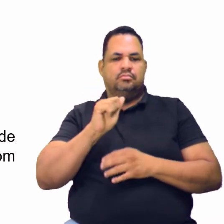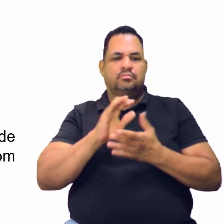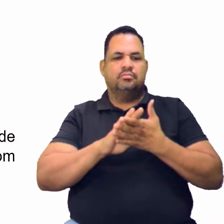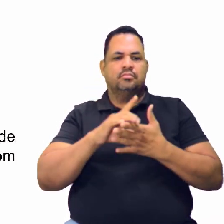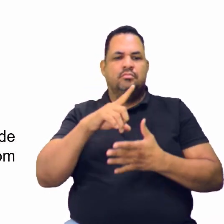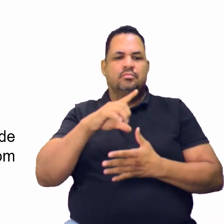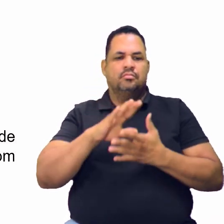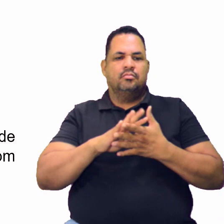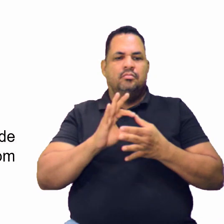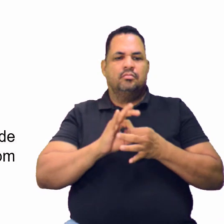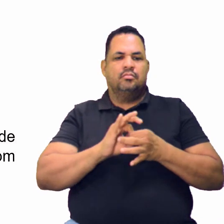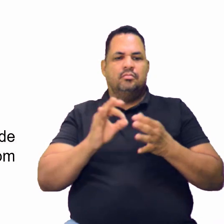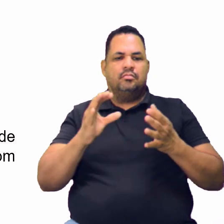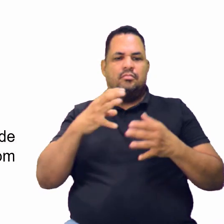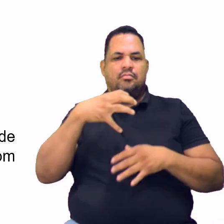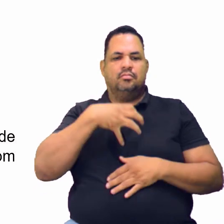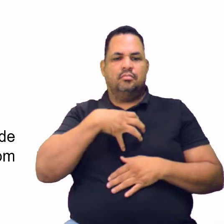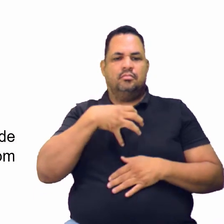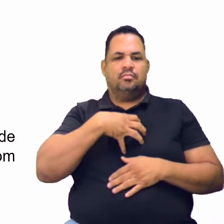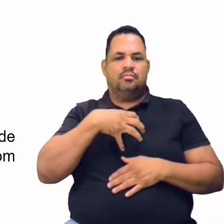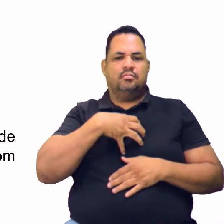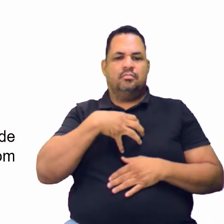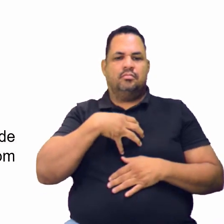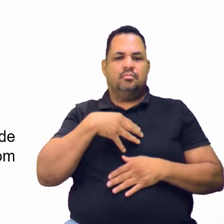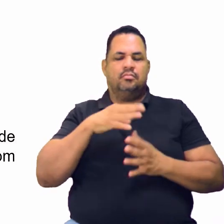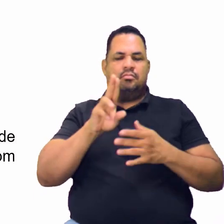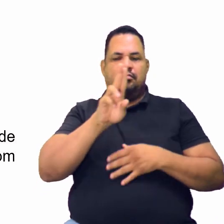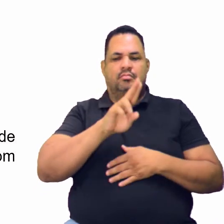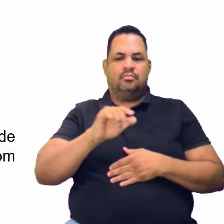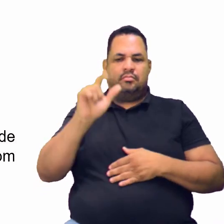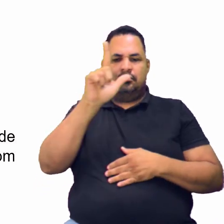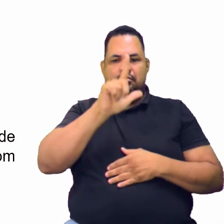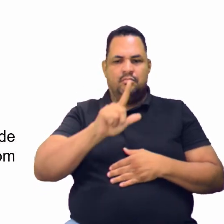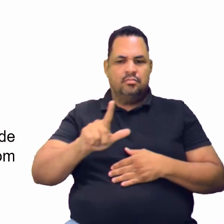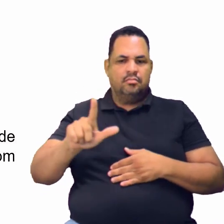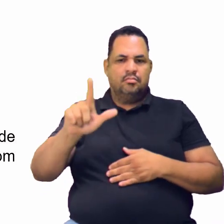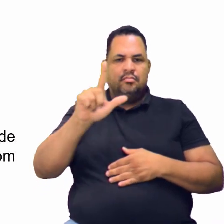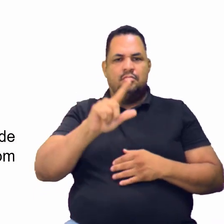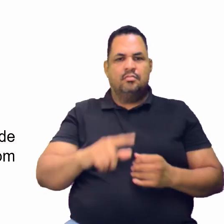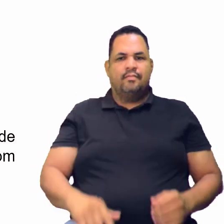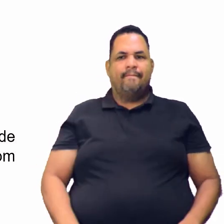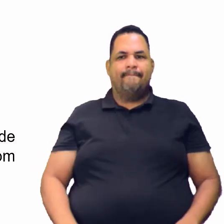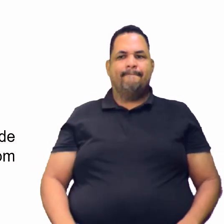catártica, que livra, ou seja, que libera os sentimentos através da